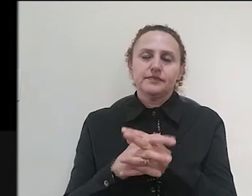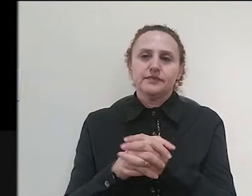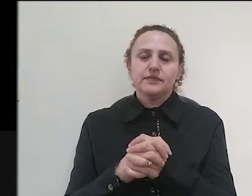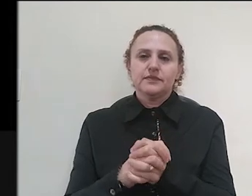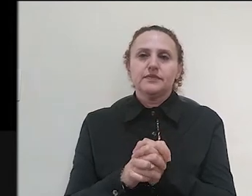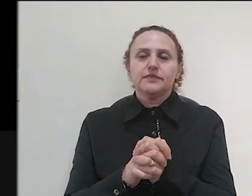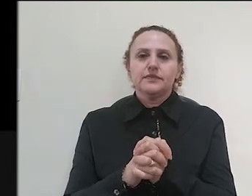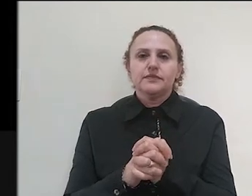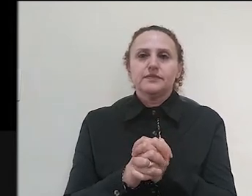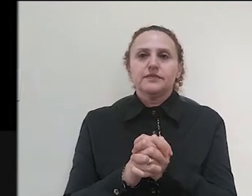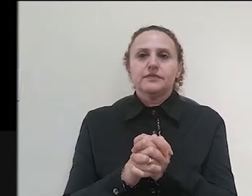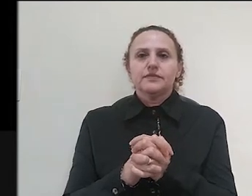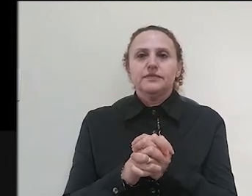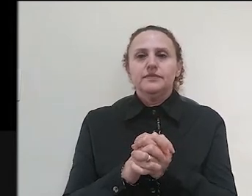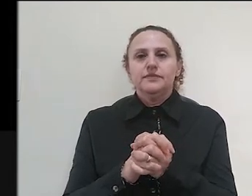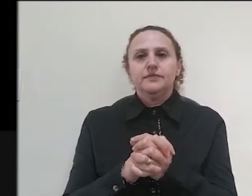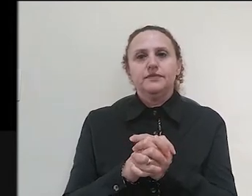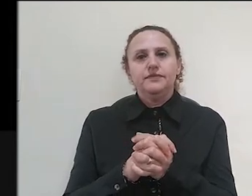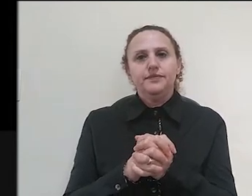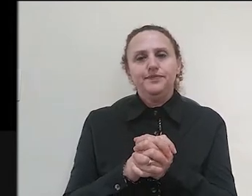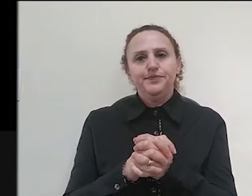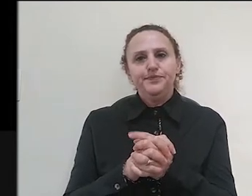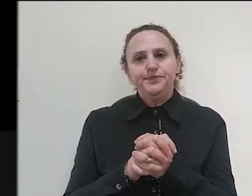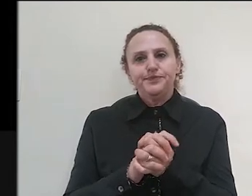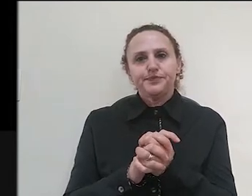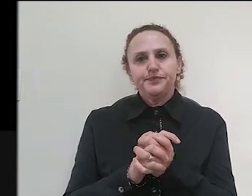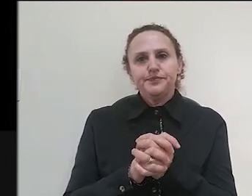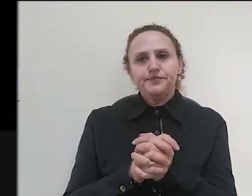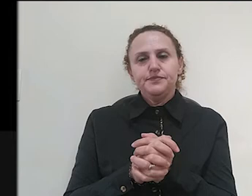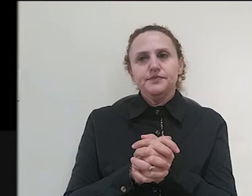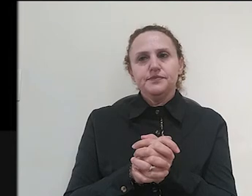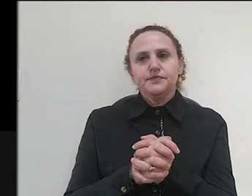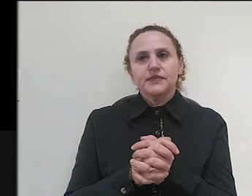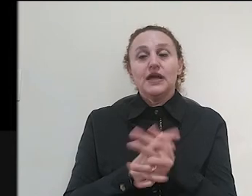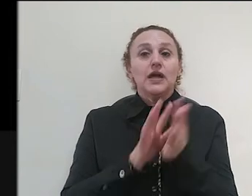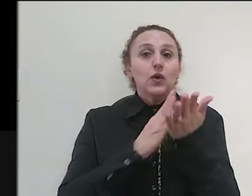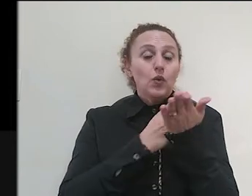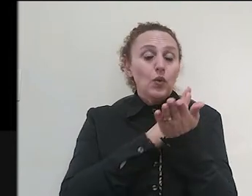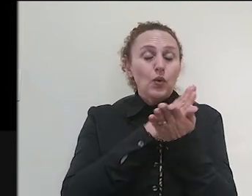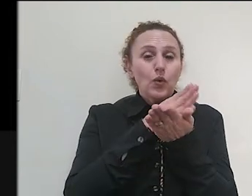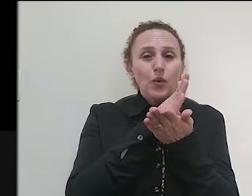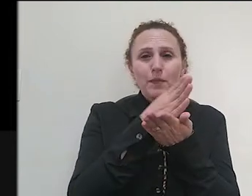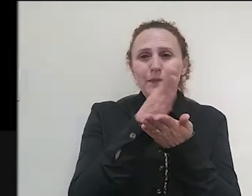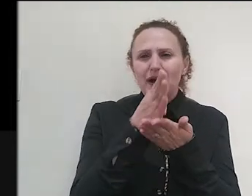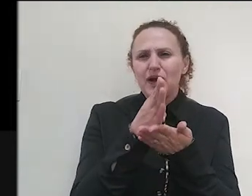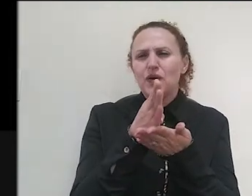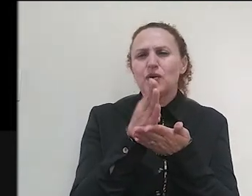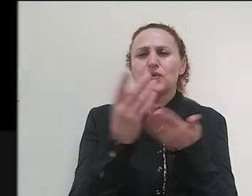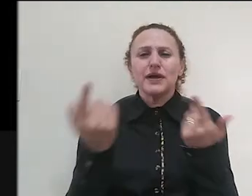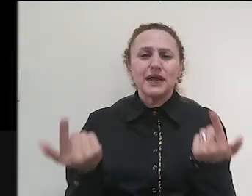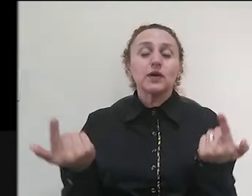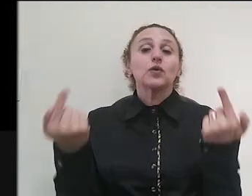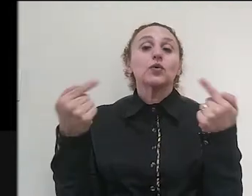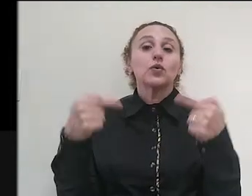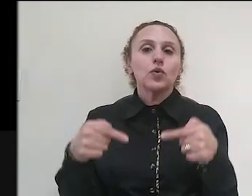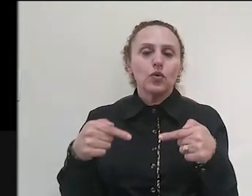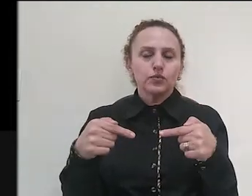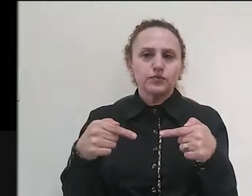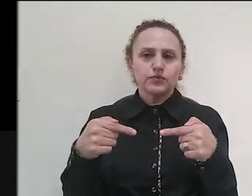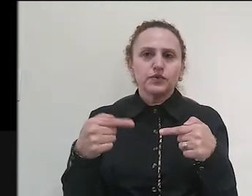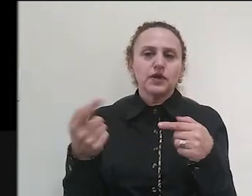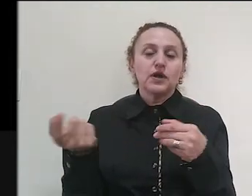e da concepção pagã e humanista do mundo. O barroco é uma contra-reação a essa tendência, uma tentativa de retorno